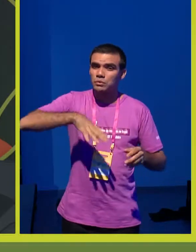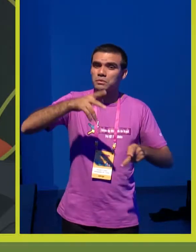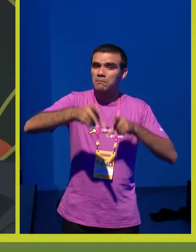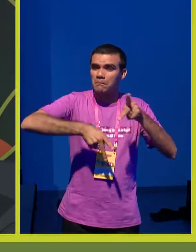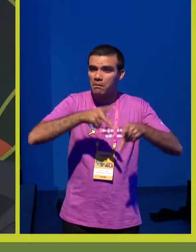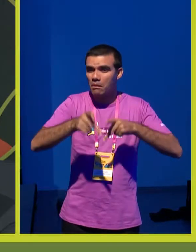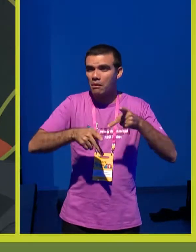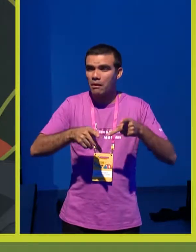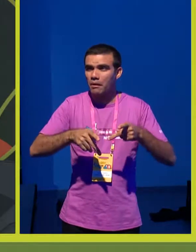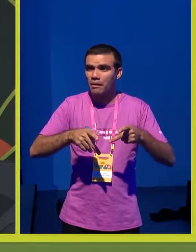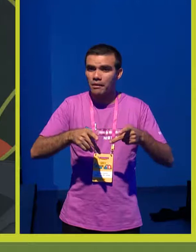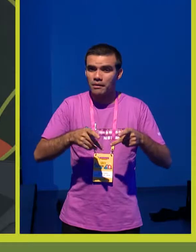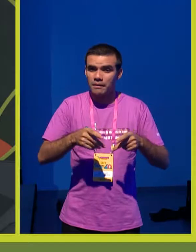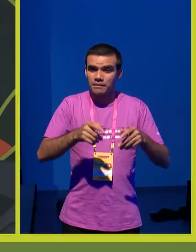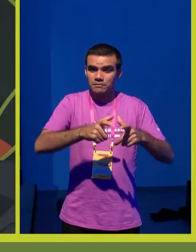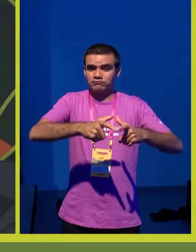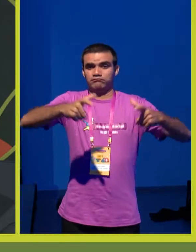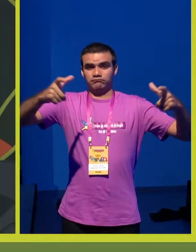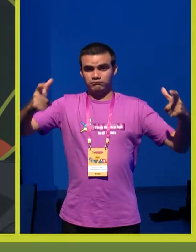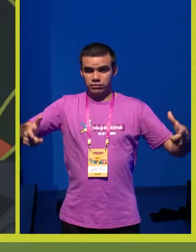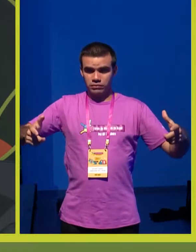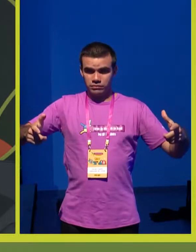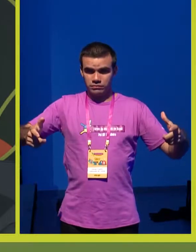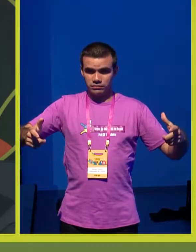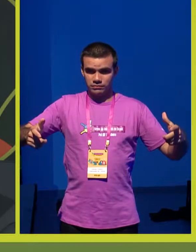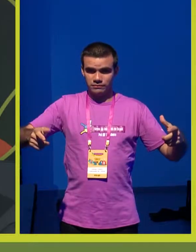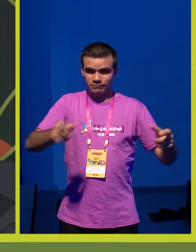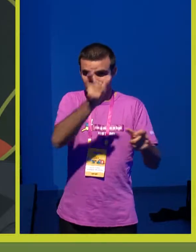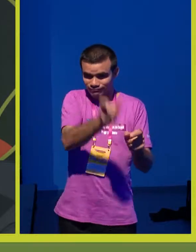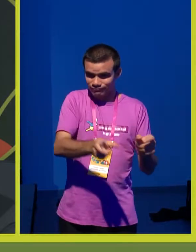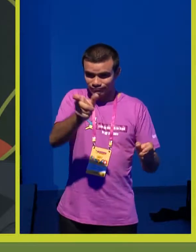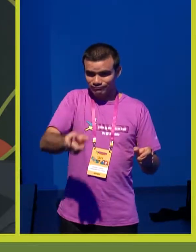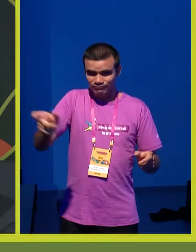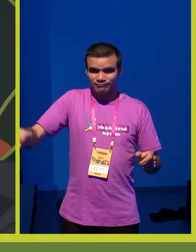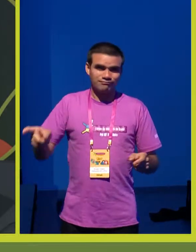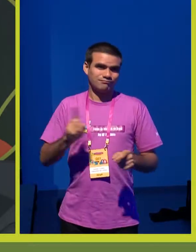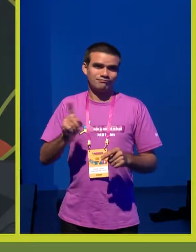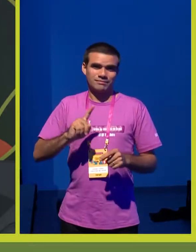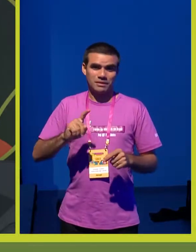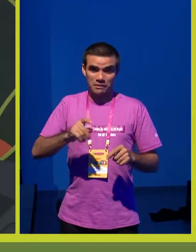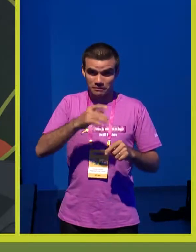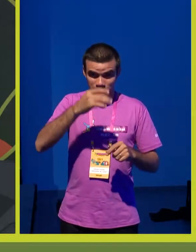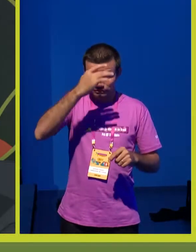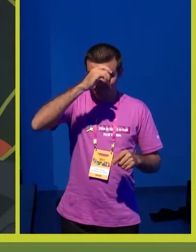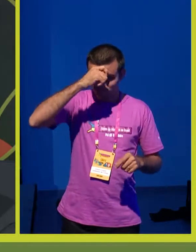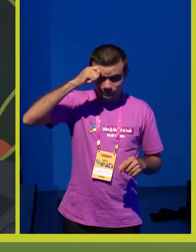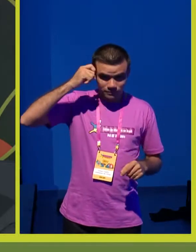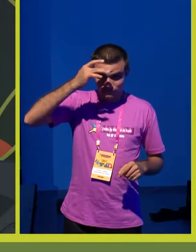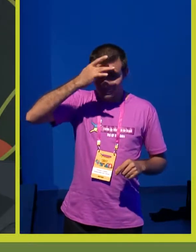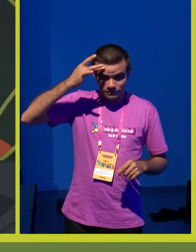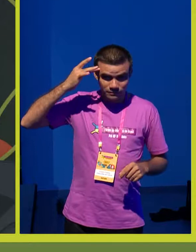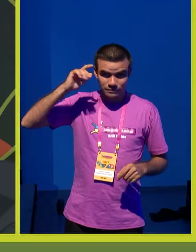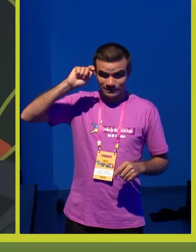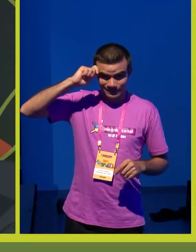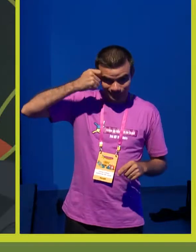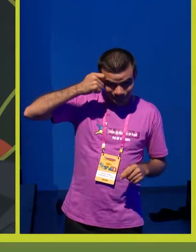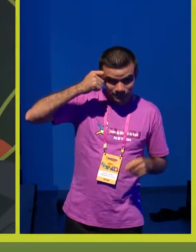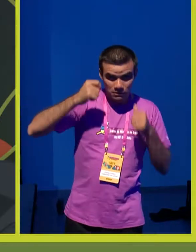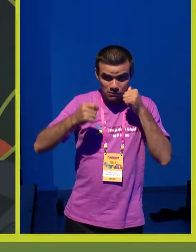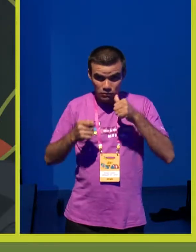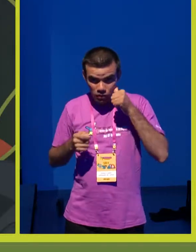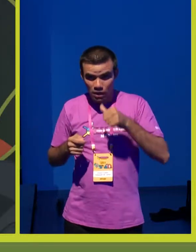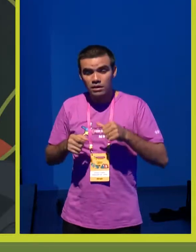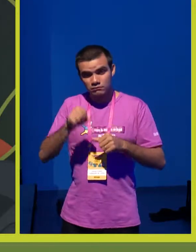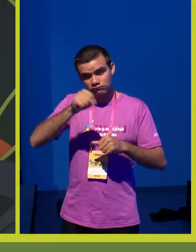uma massa não enquanto indivíduos nesse aspecto as pessoas de raça negra e as mulheres realmente vão ter uma dificuldade